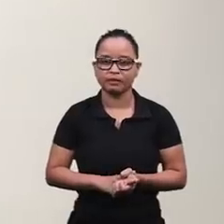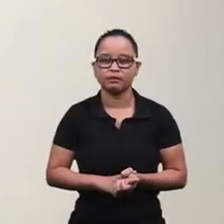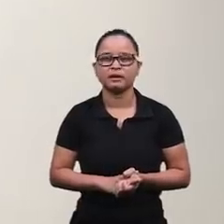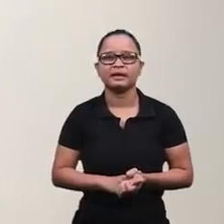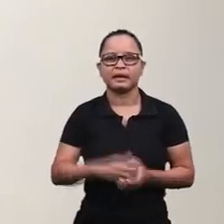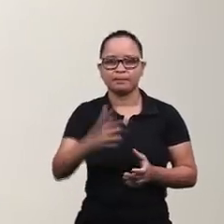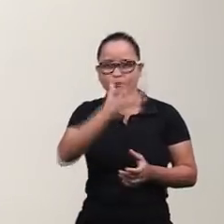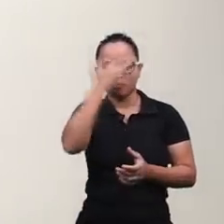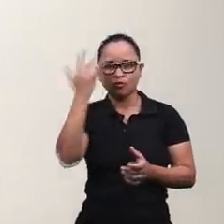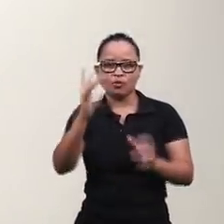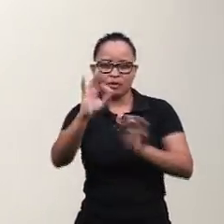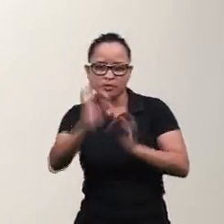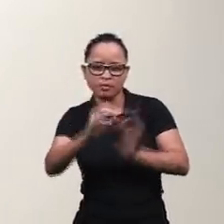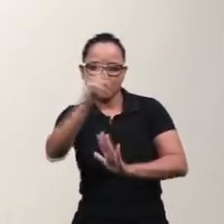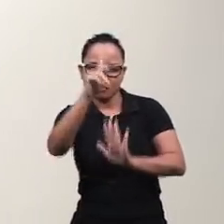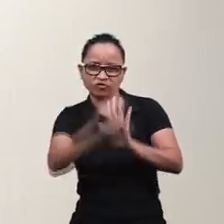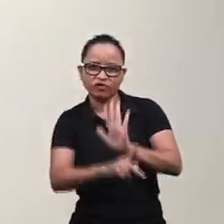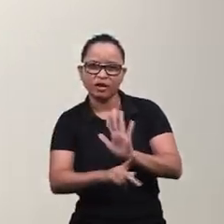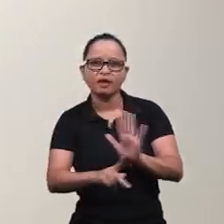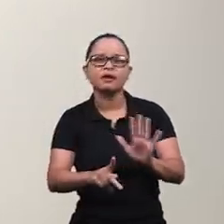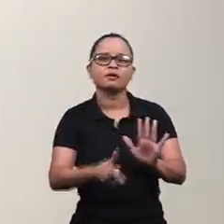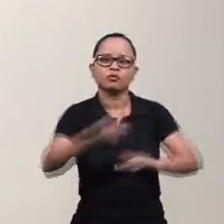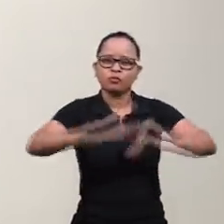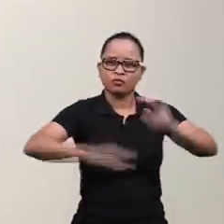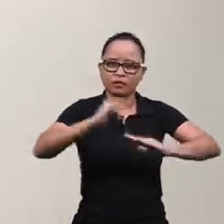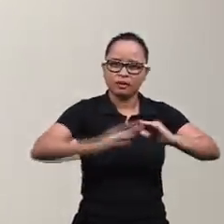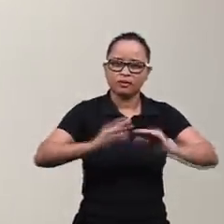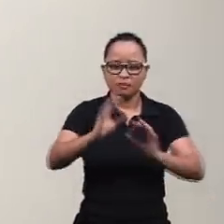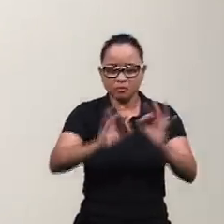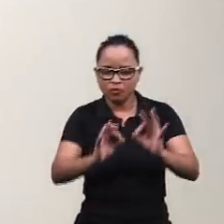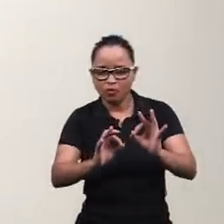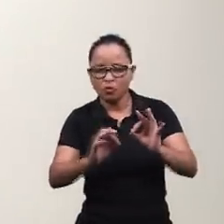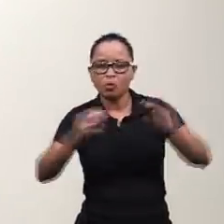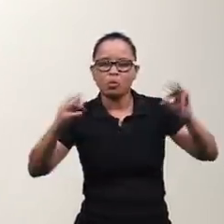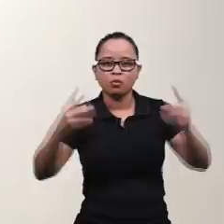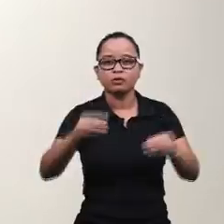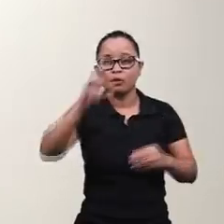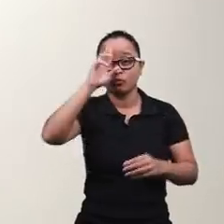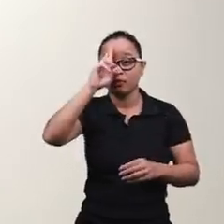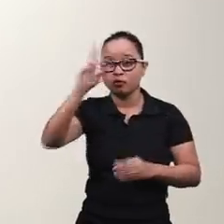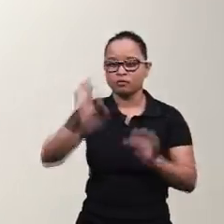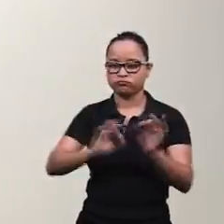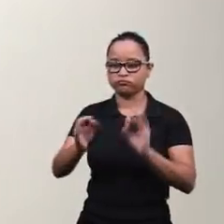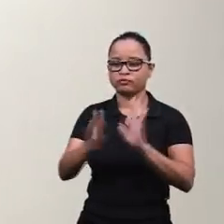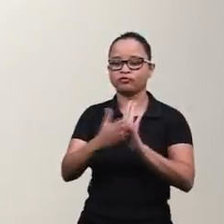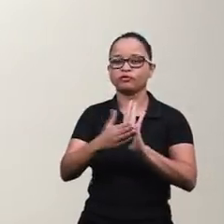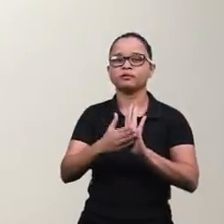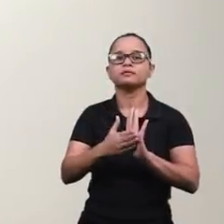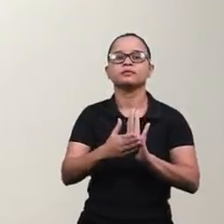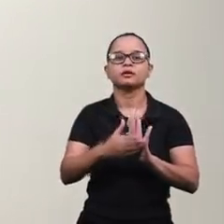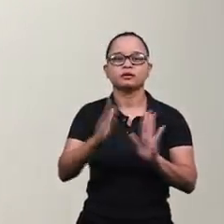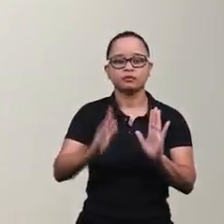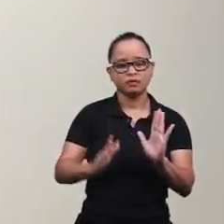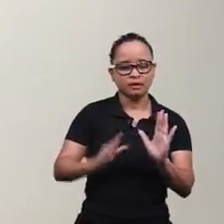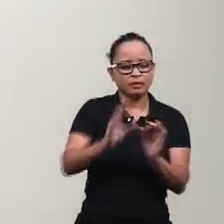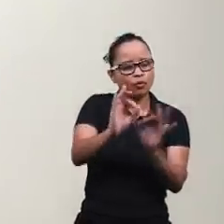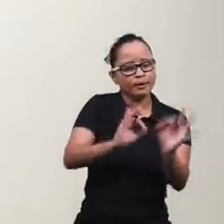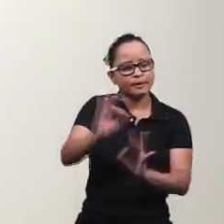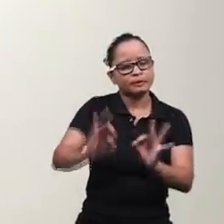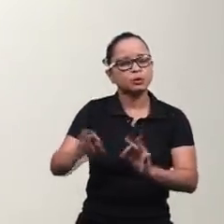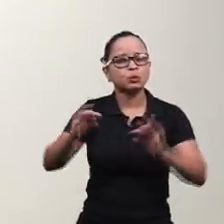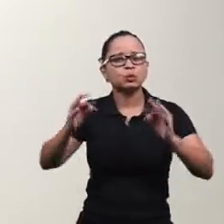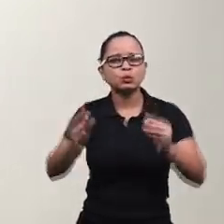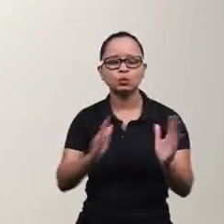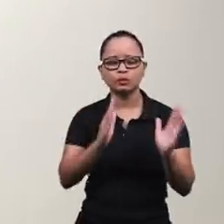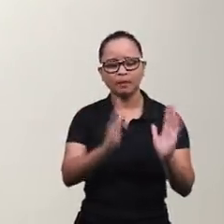arquiteto com aquele que fez e preparou tudo que tem o projeto que é o Senhor Ele faz o quê que seja tudo seu